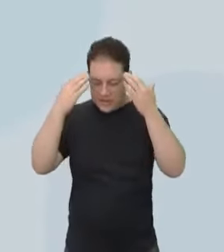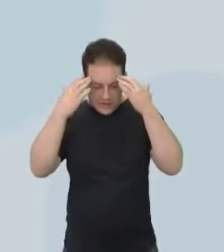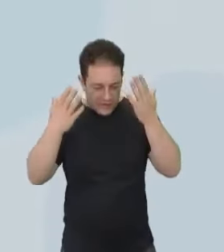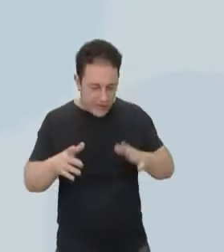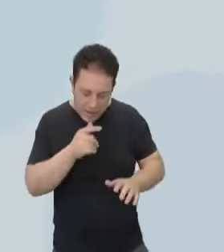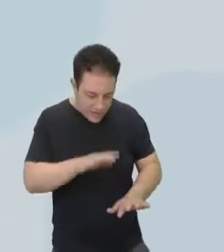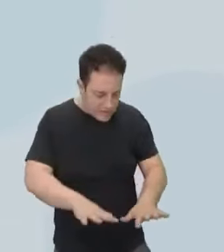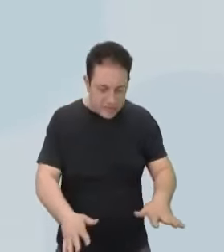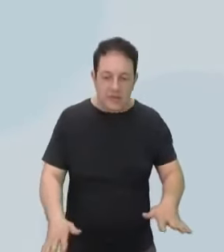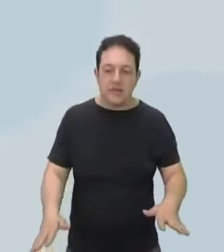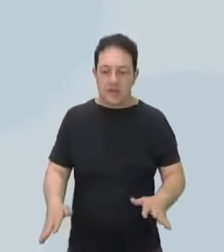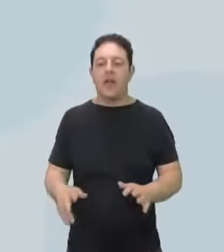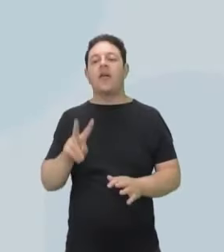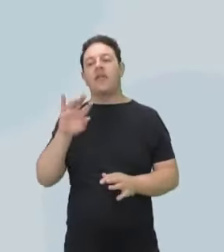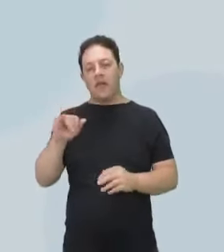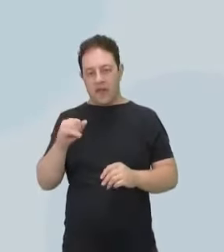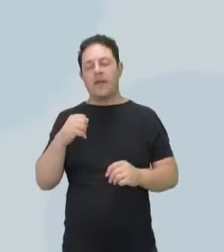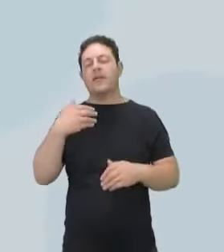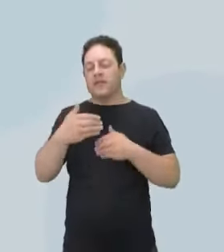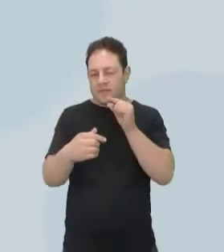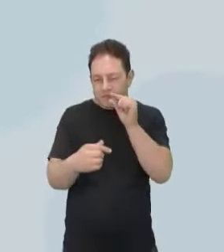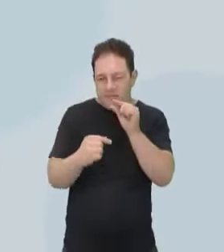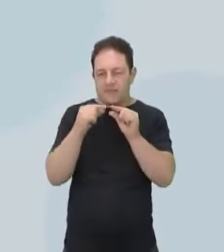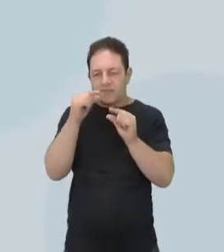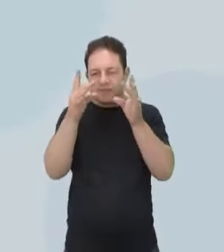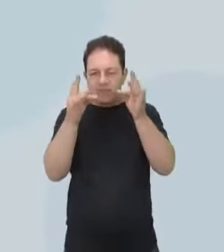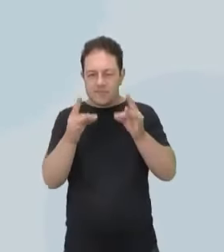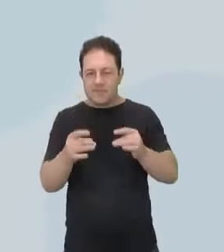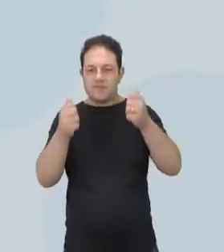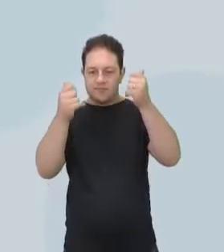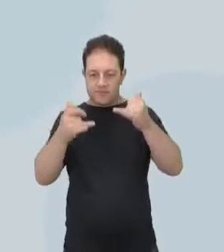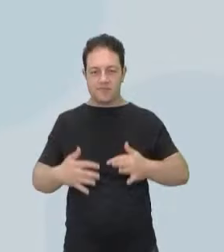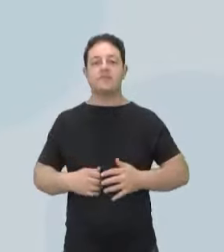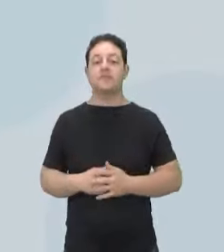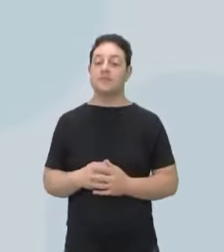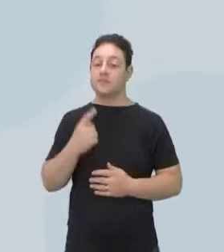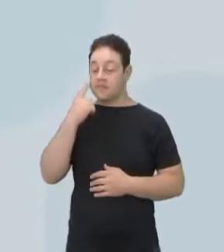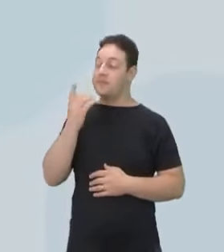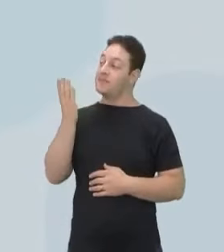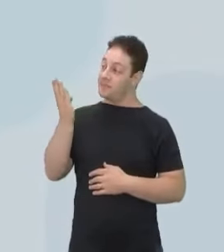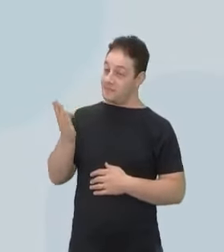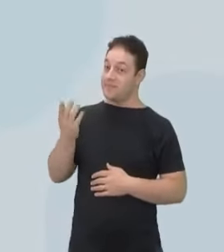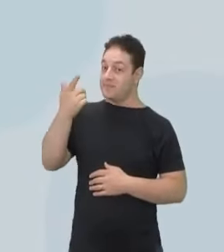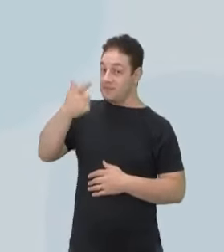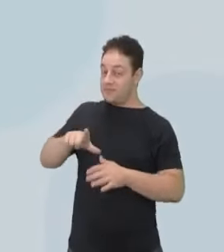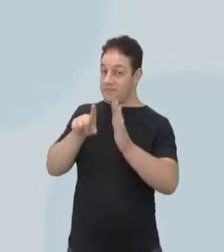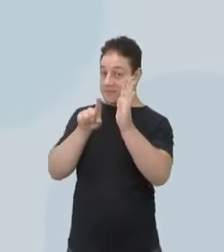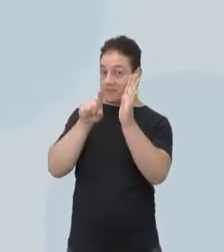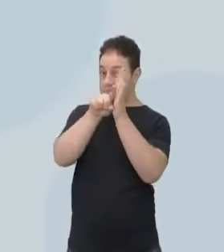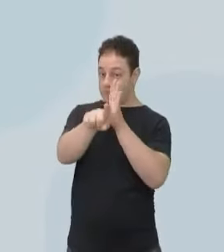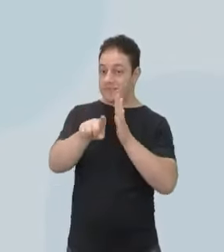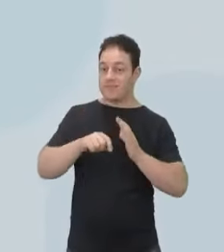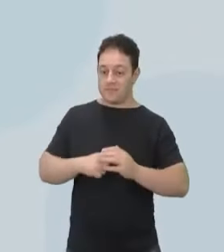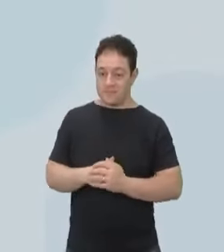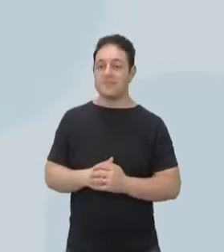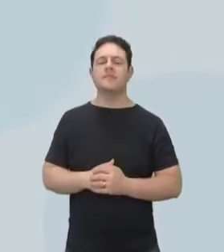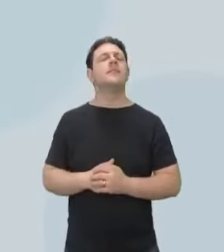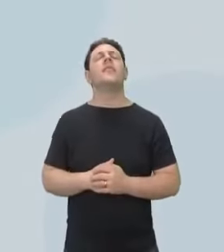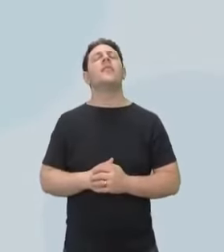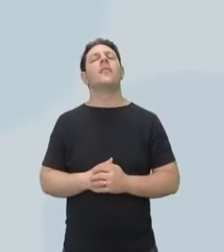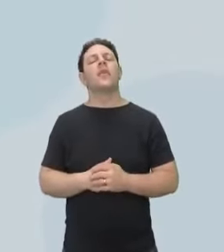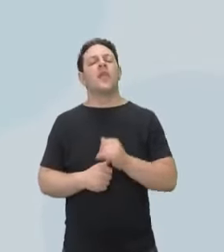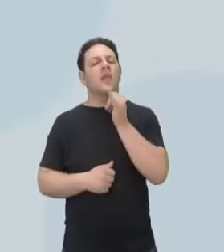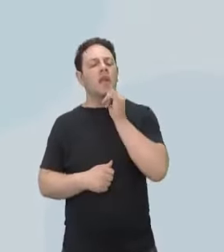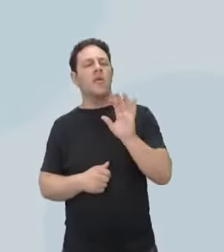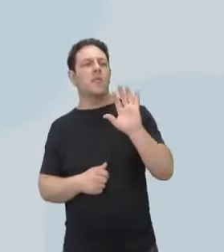vai falar um pouquinho mais pormenorizado de cada um deles. E aqui mais uma pergunta retórica, né? Como